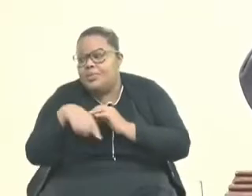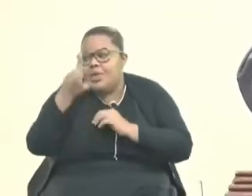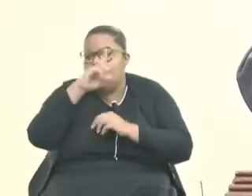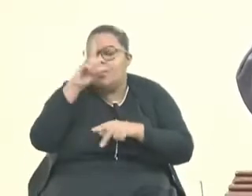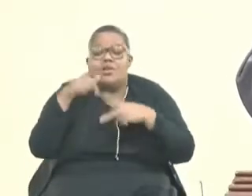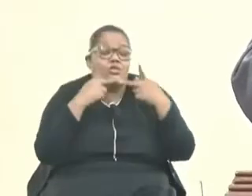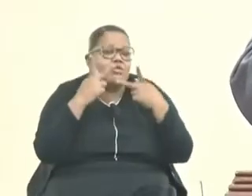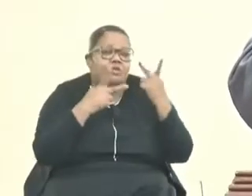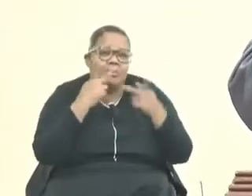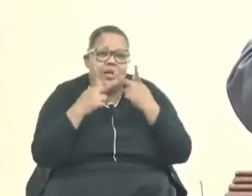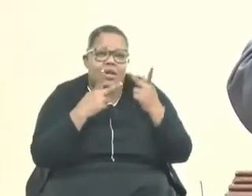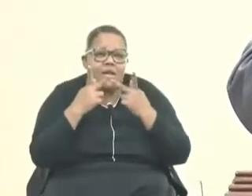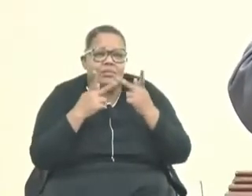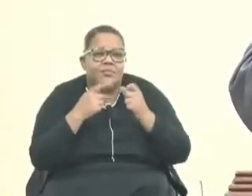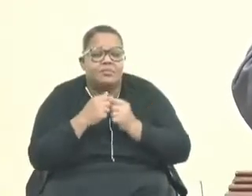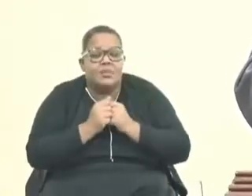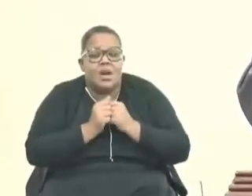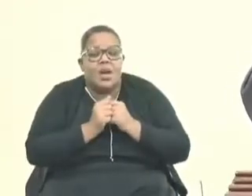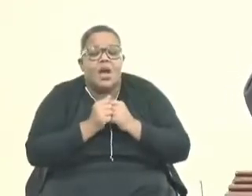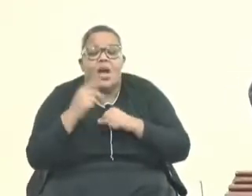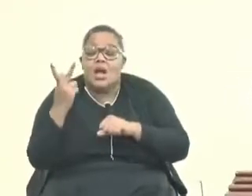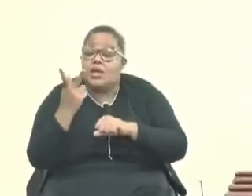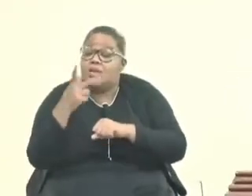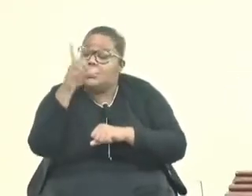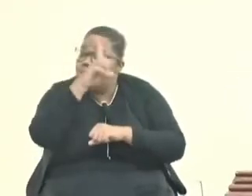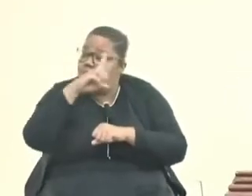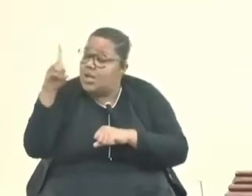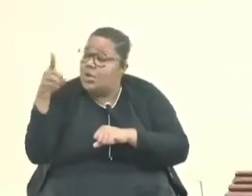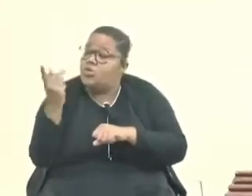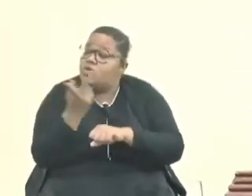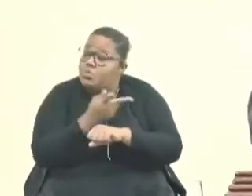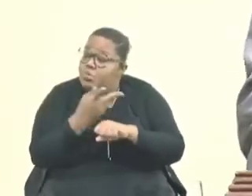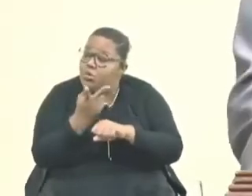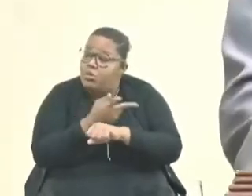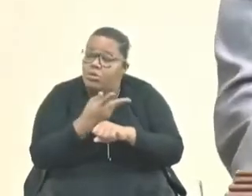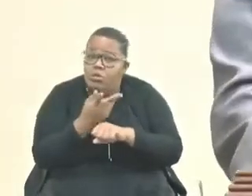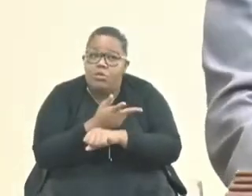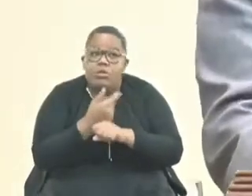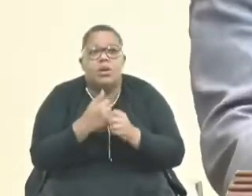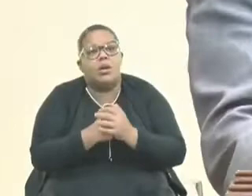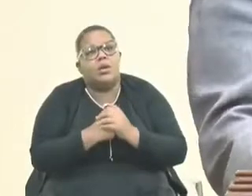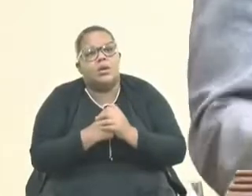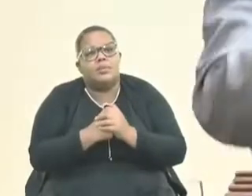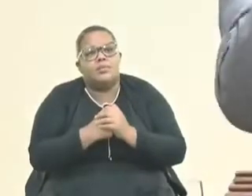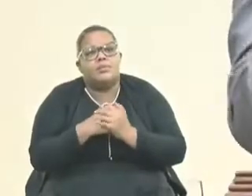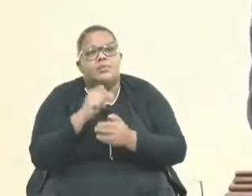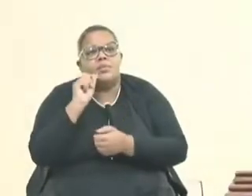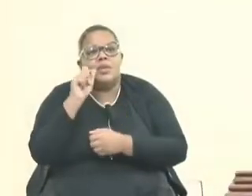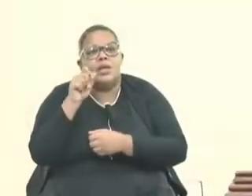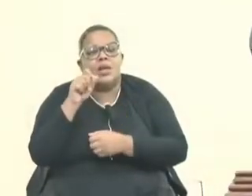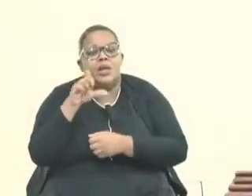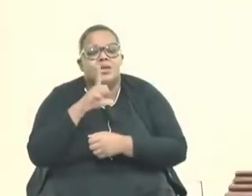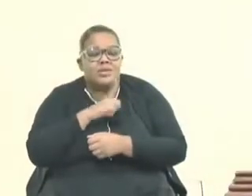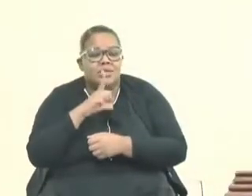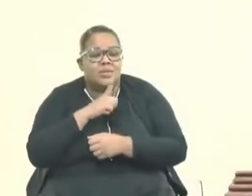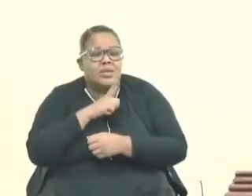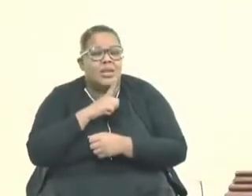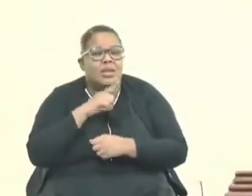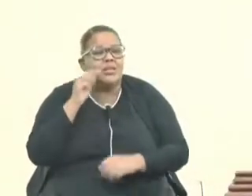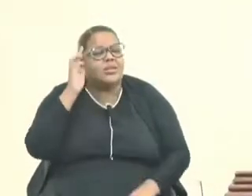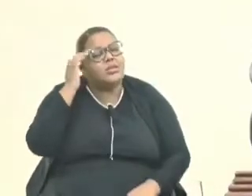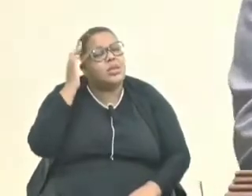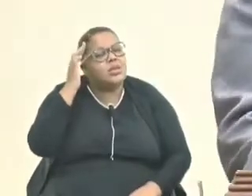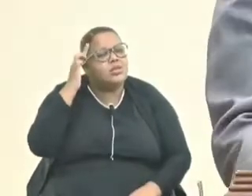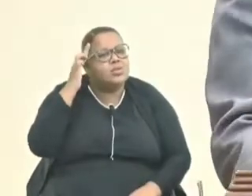Deus agora procura quem estava acordado Deus procura tem a consciência ainda